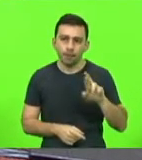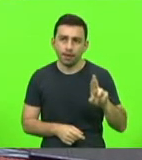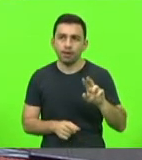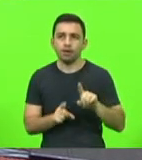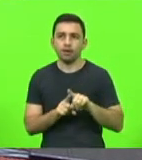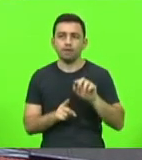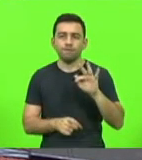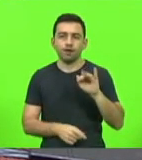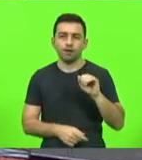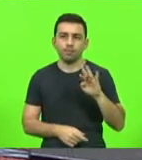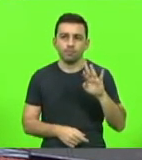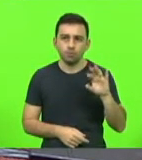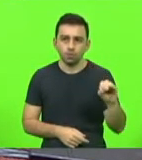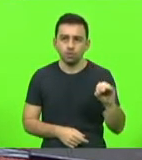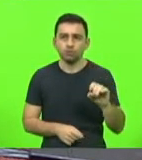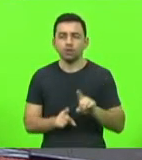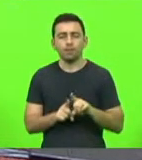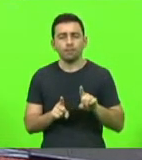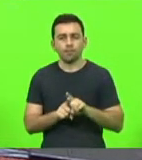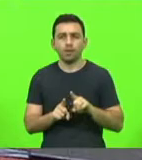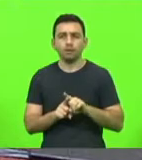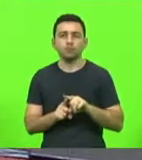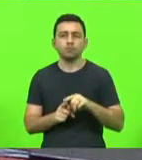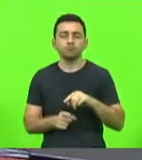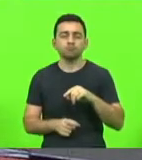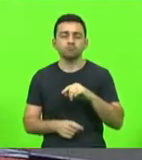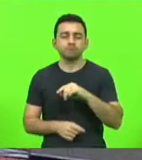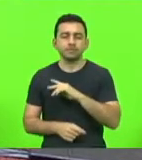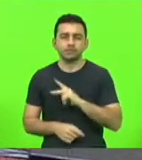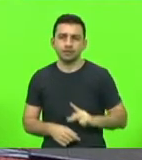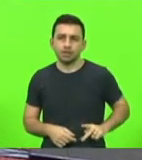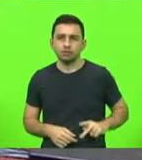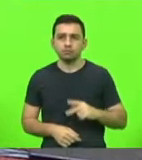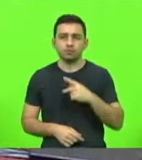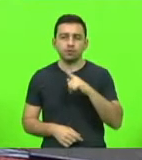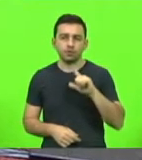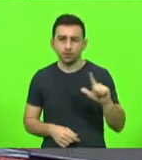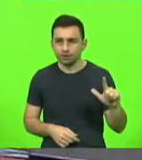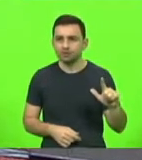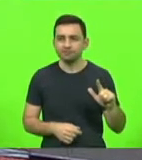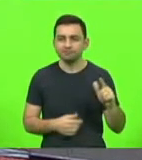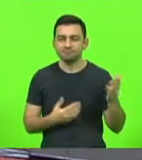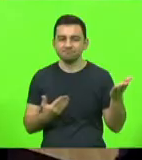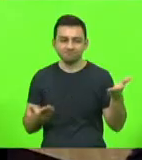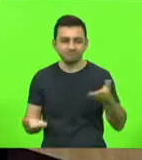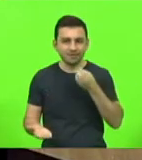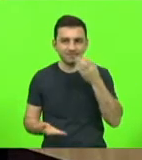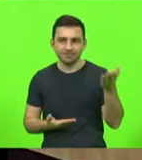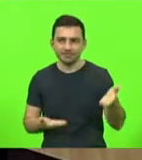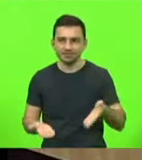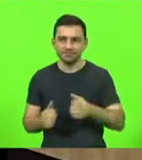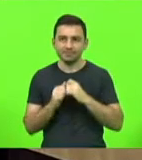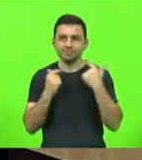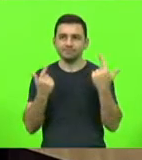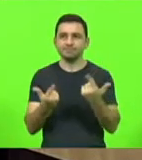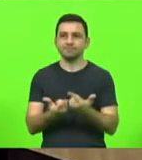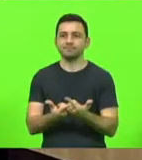presidente do PE, lá, o Marcos. Então, sejam bem-vindos em nossa Assembleia Legislativa.